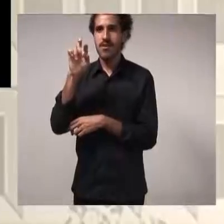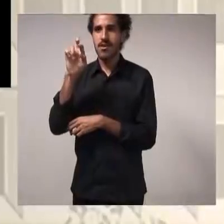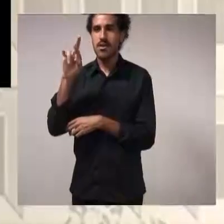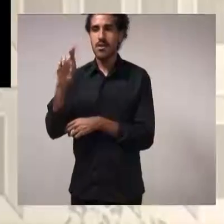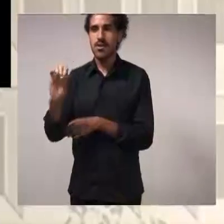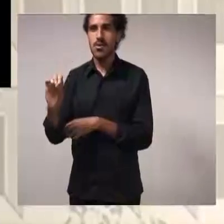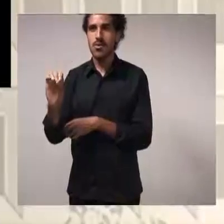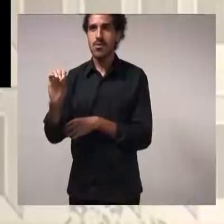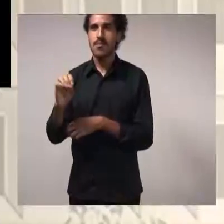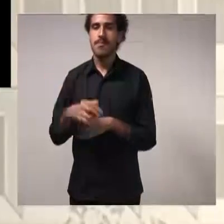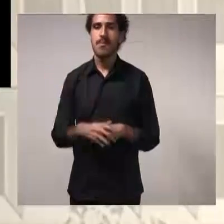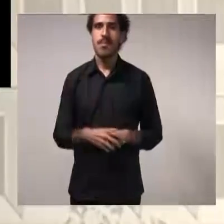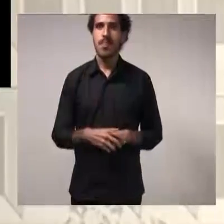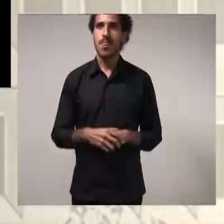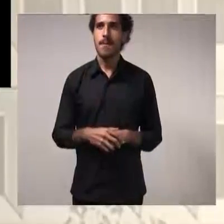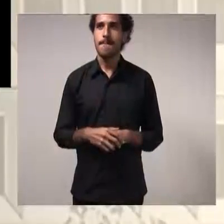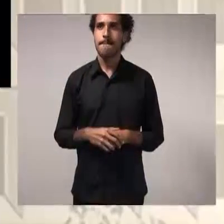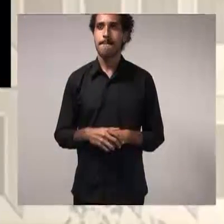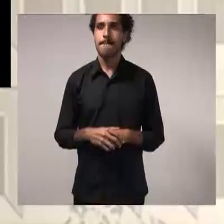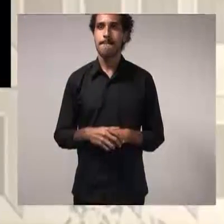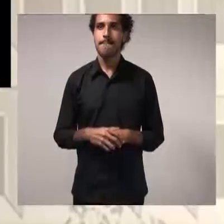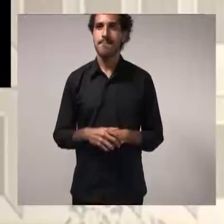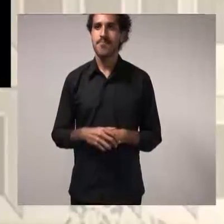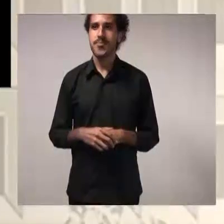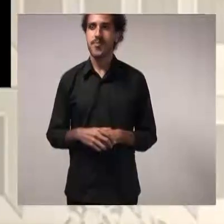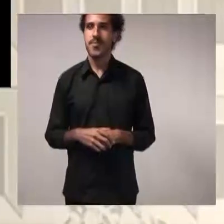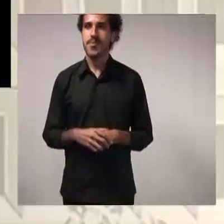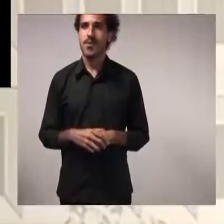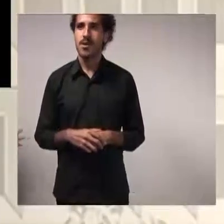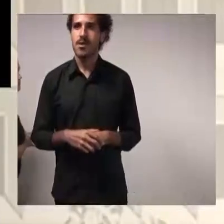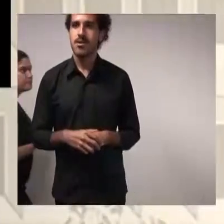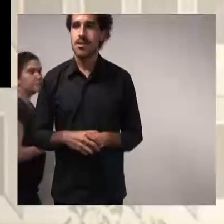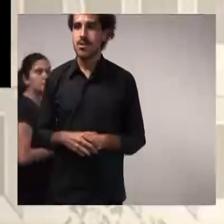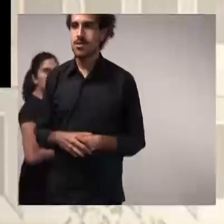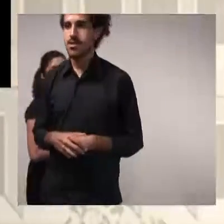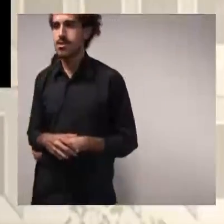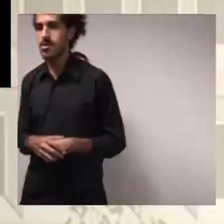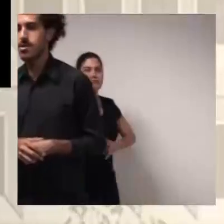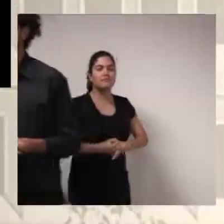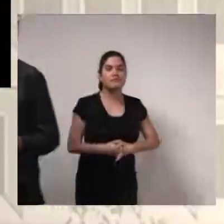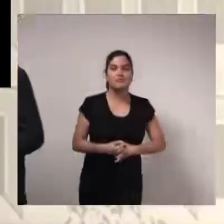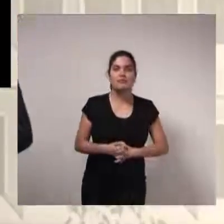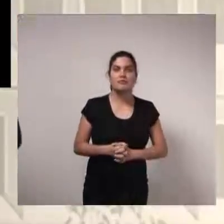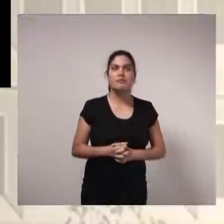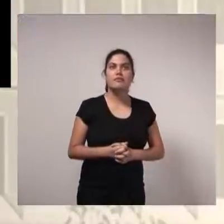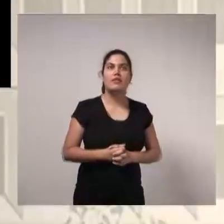A luzinha não está. A estufa, que é voltado para o norte, recebe uma